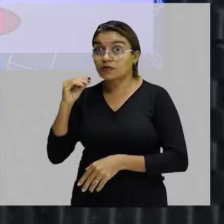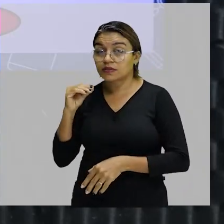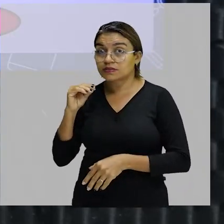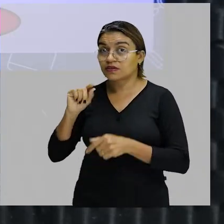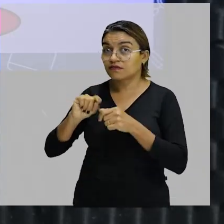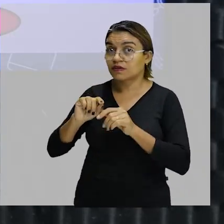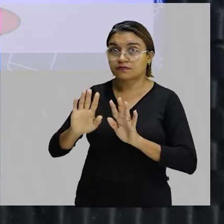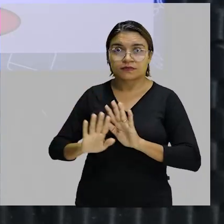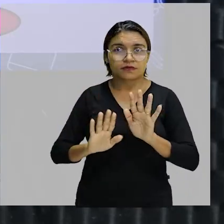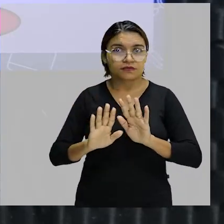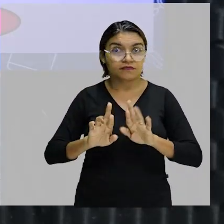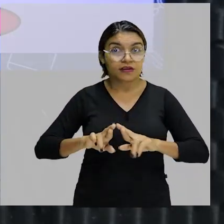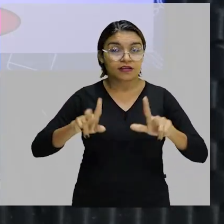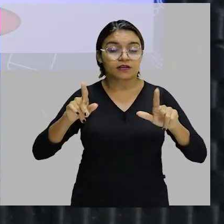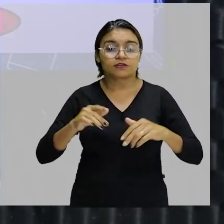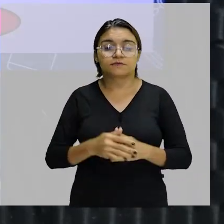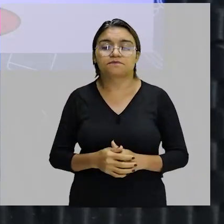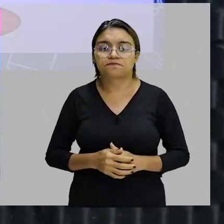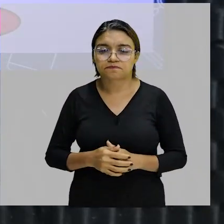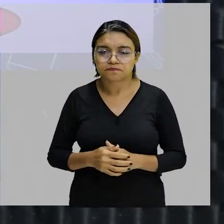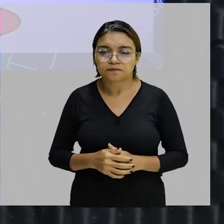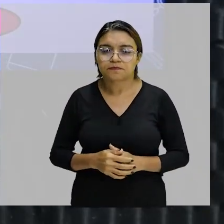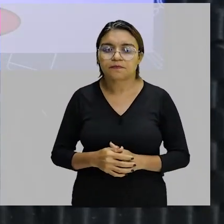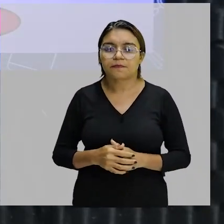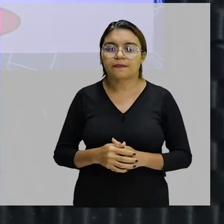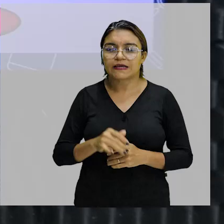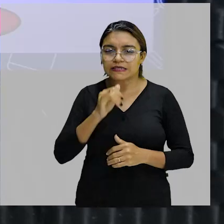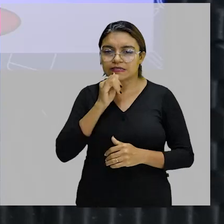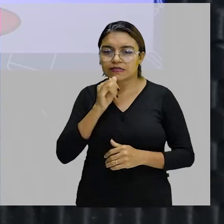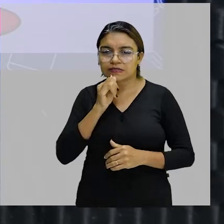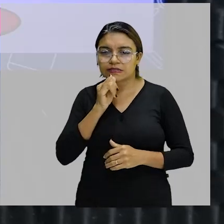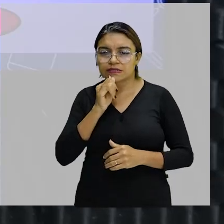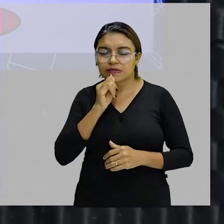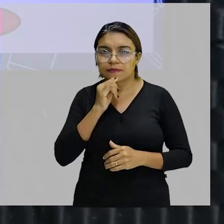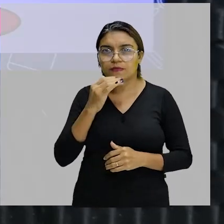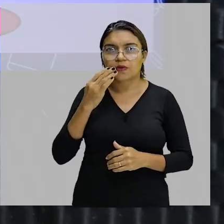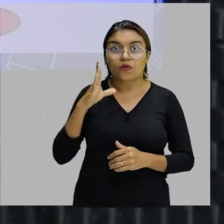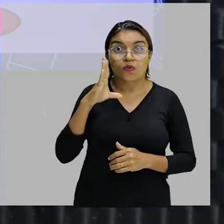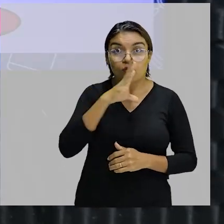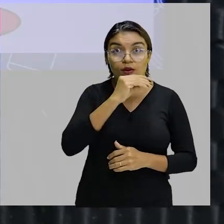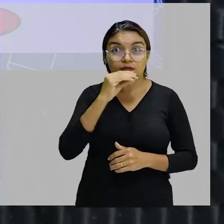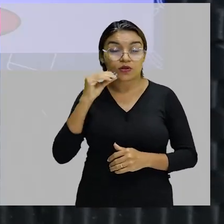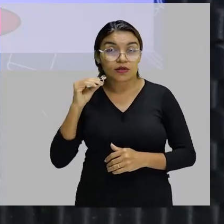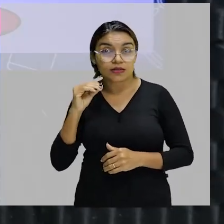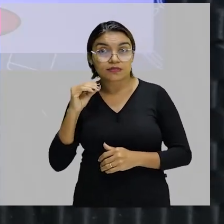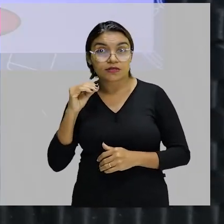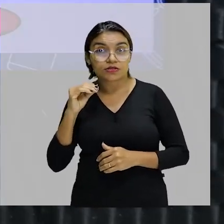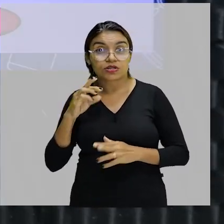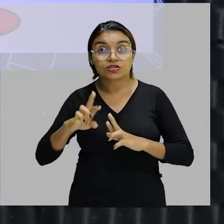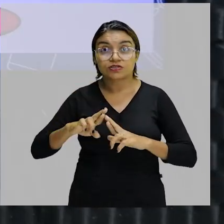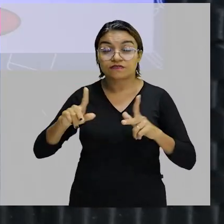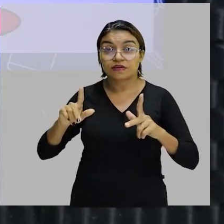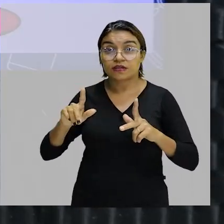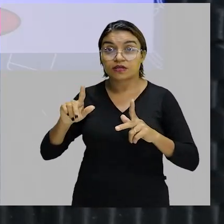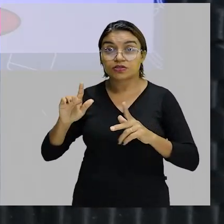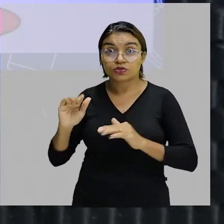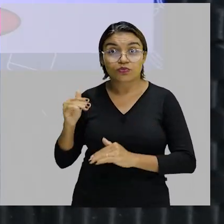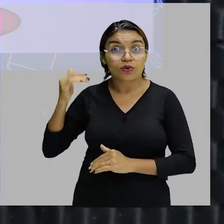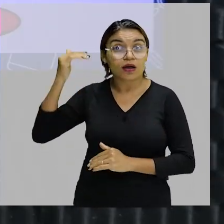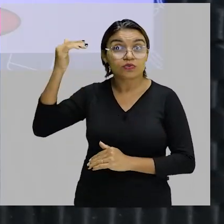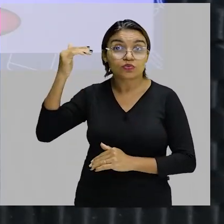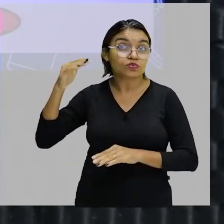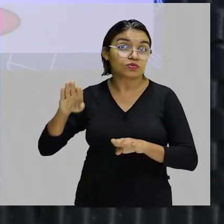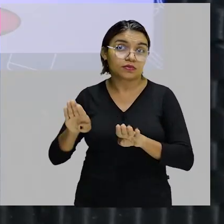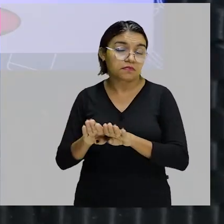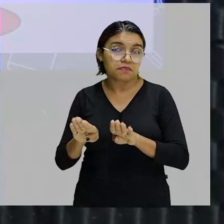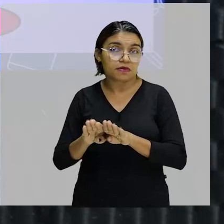fazer. A intensidade, o volume na qual um adolescente pratica alguma coisa não é a mesma do adulto. A